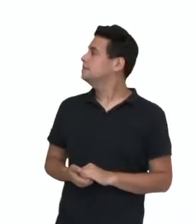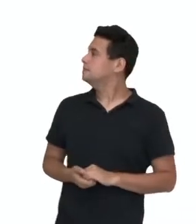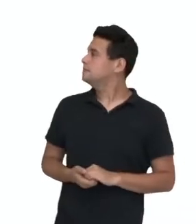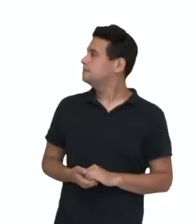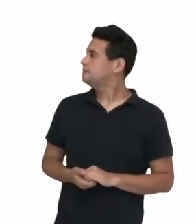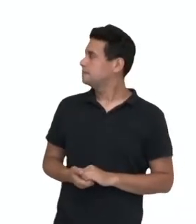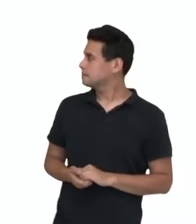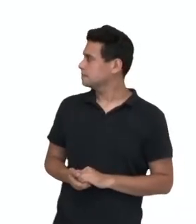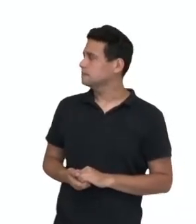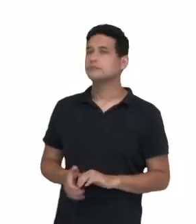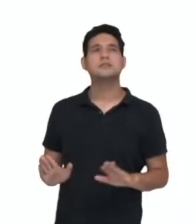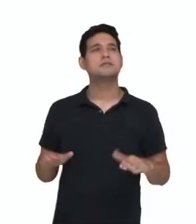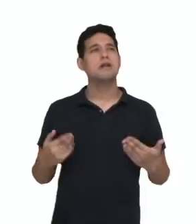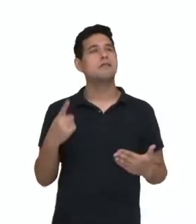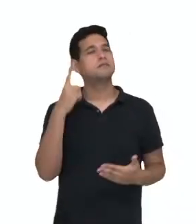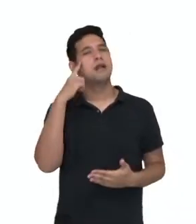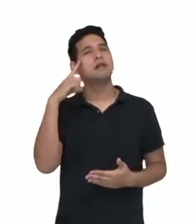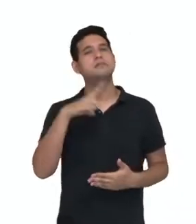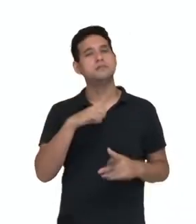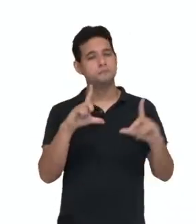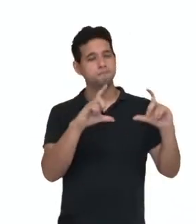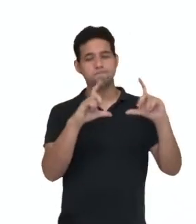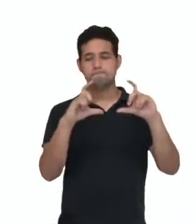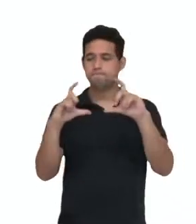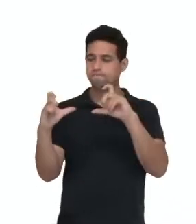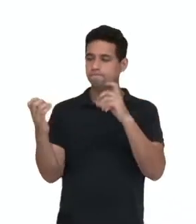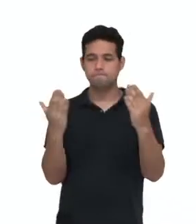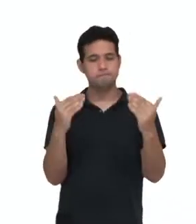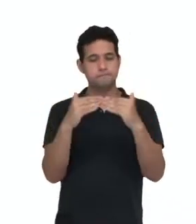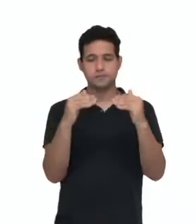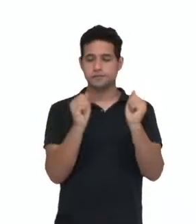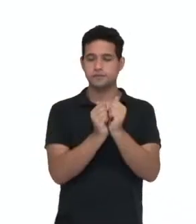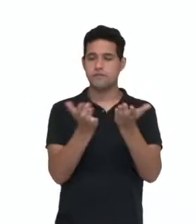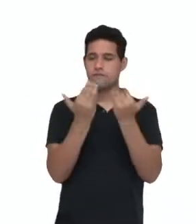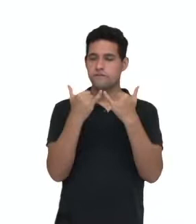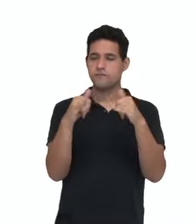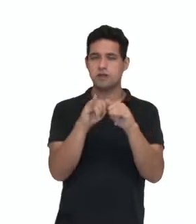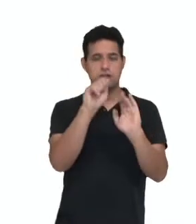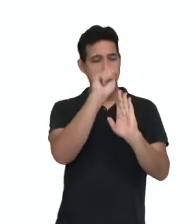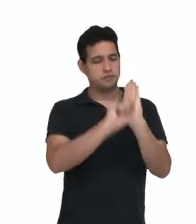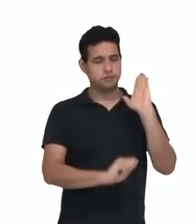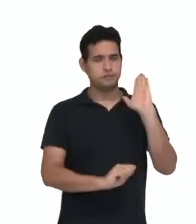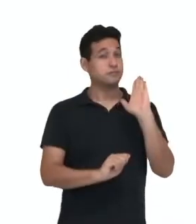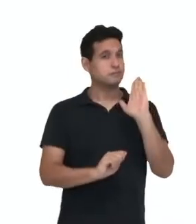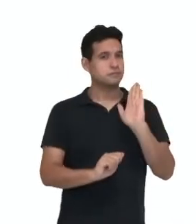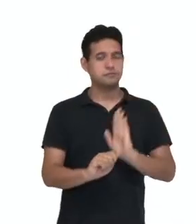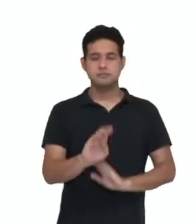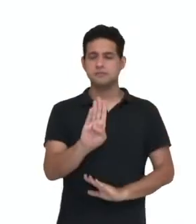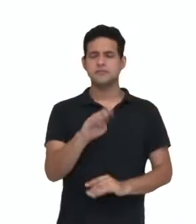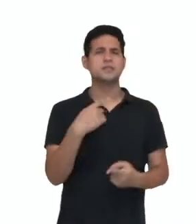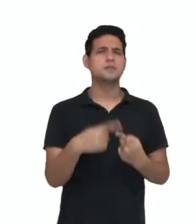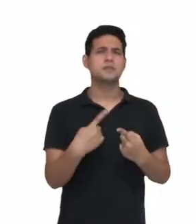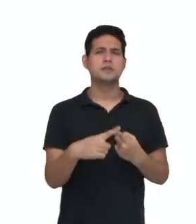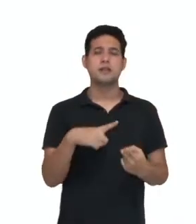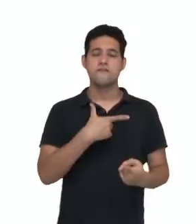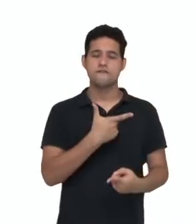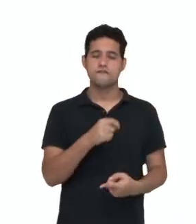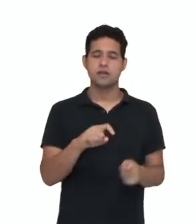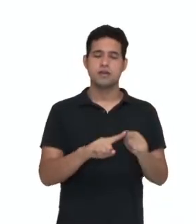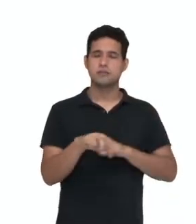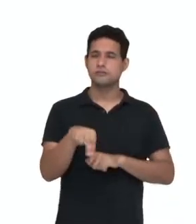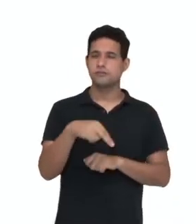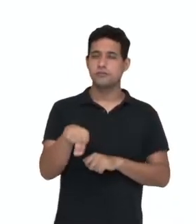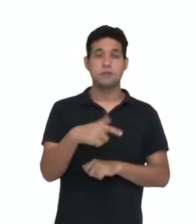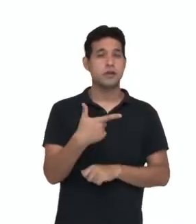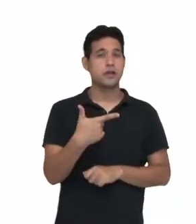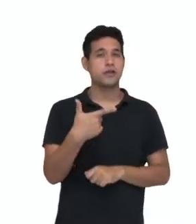¿Qué intenciones tienen las imágenes junto a las informaciones del texto? B. ¿Por qué el 20 de noviembre es el